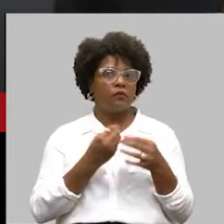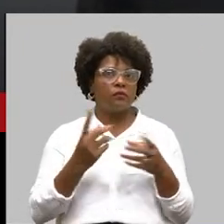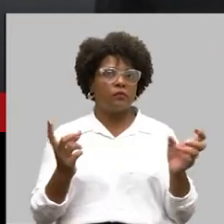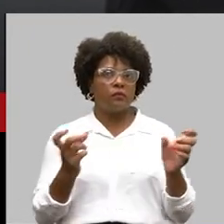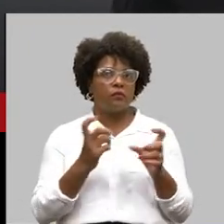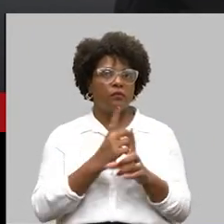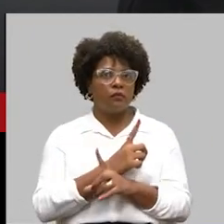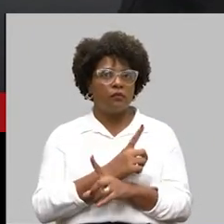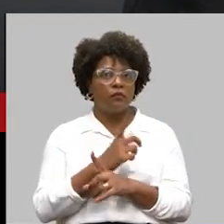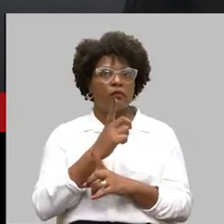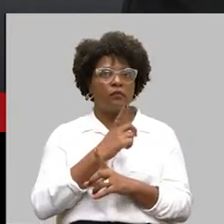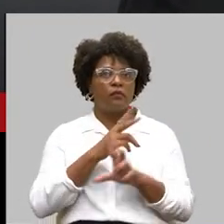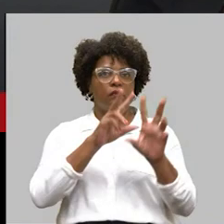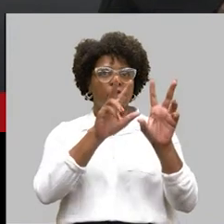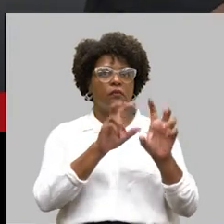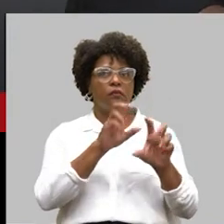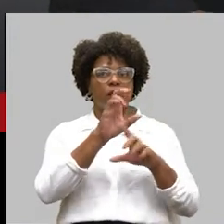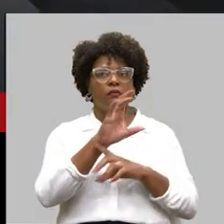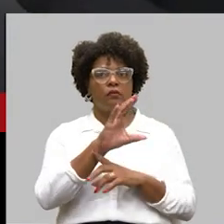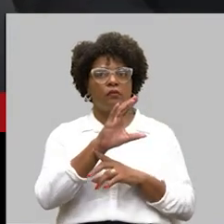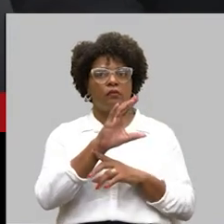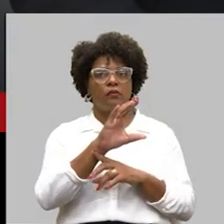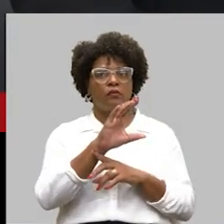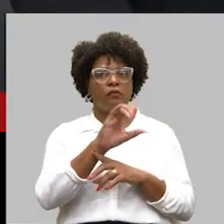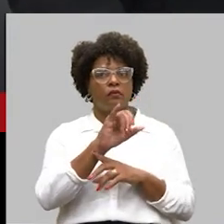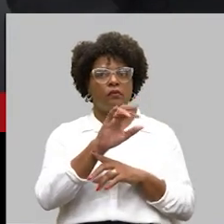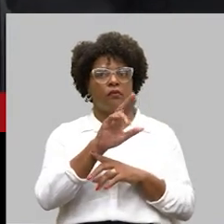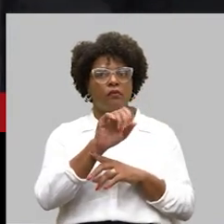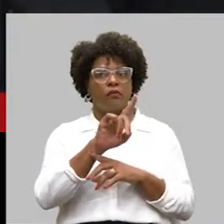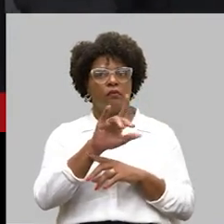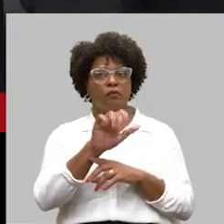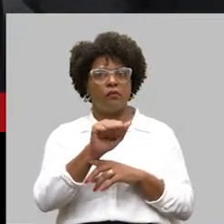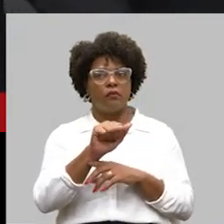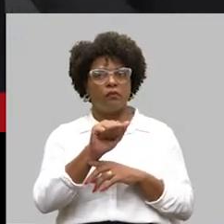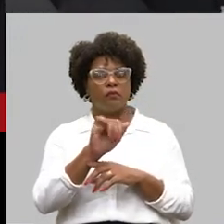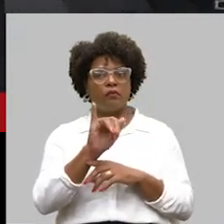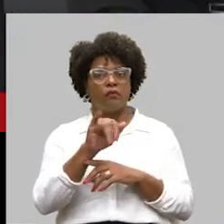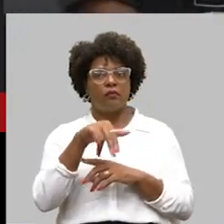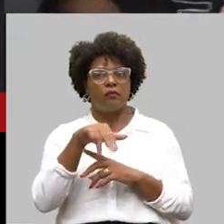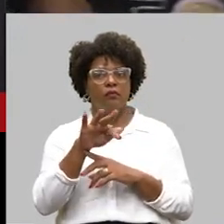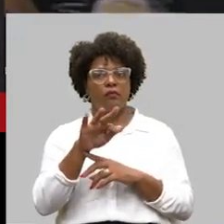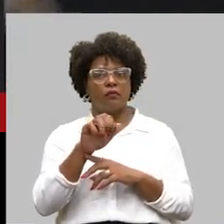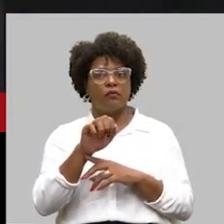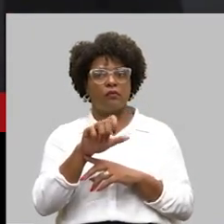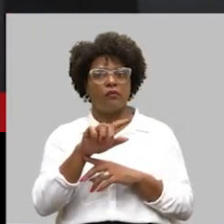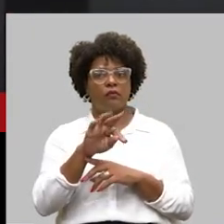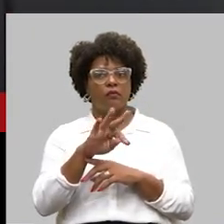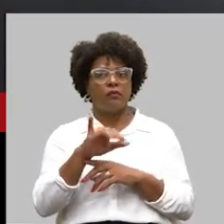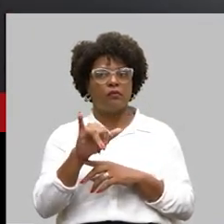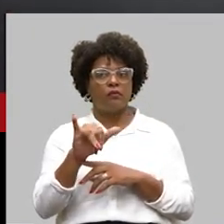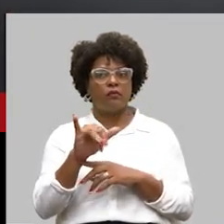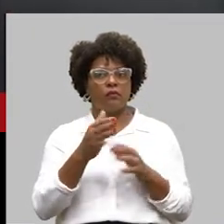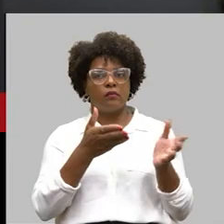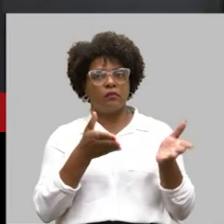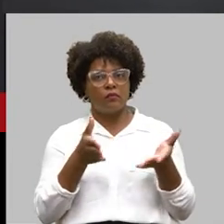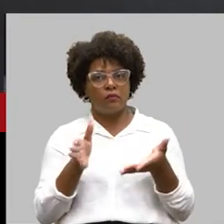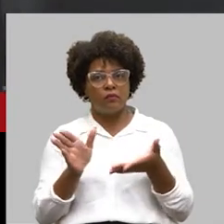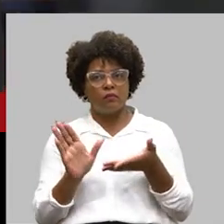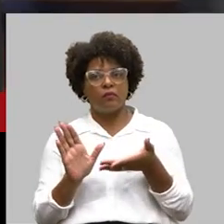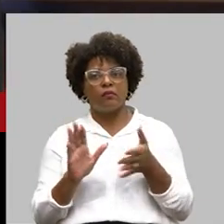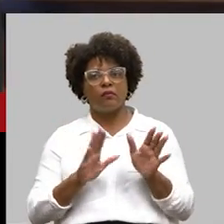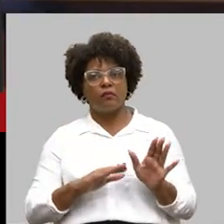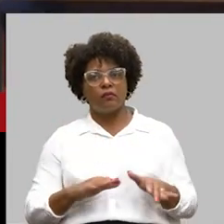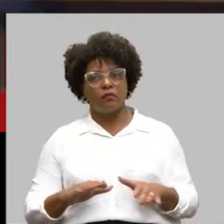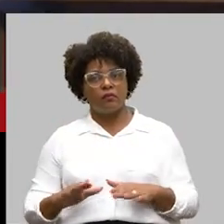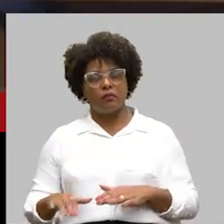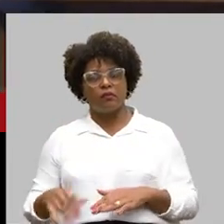que a gente leva as crianças Nossa pra Ciranda infantil pra gente poder as mães poder estudar e